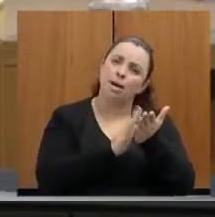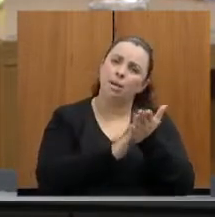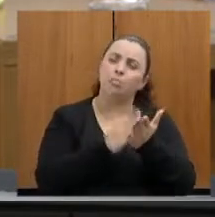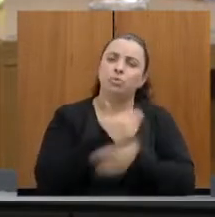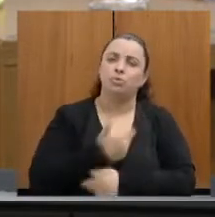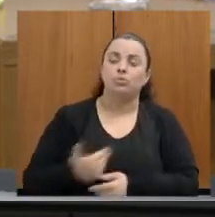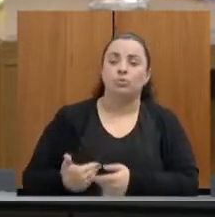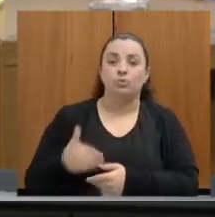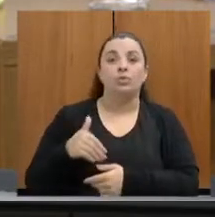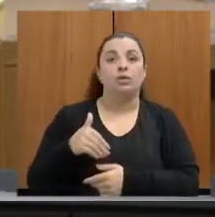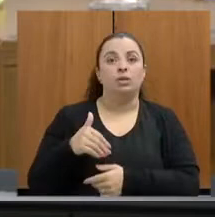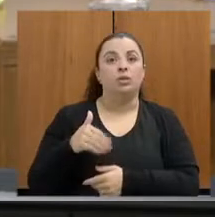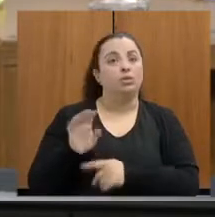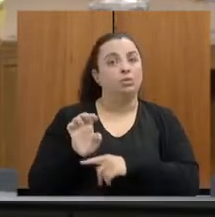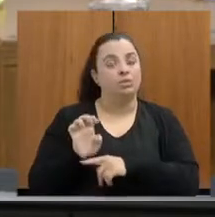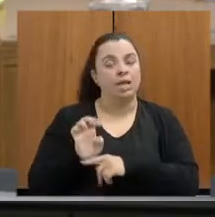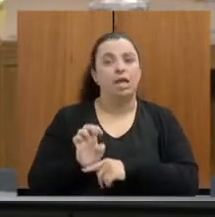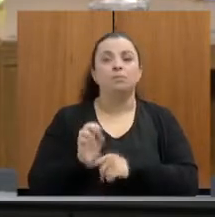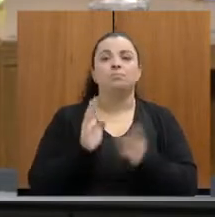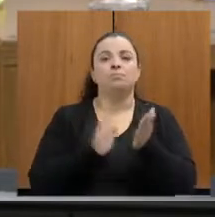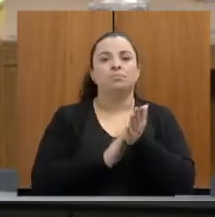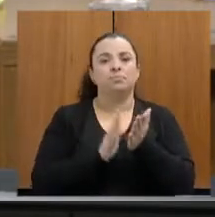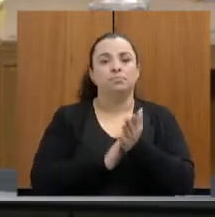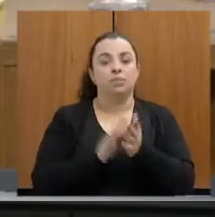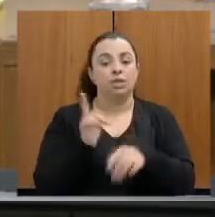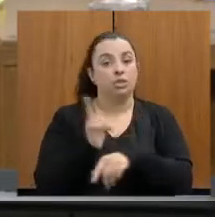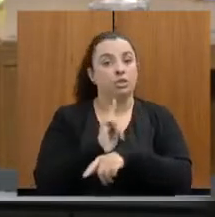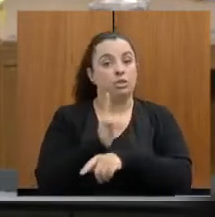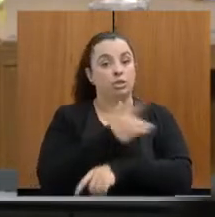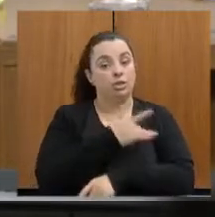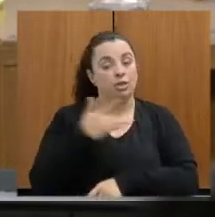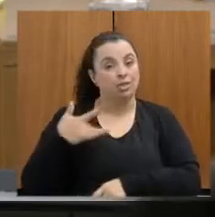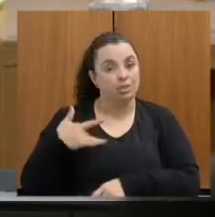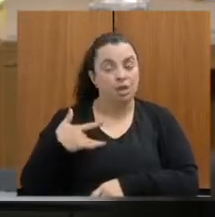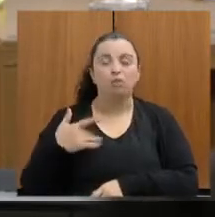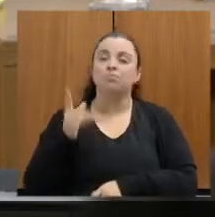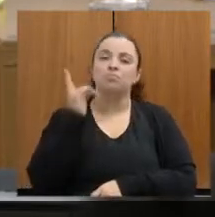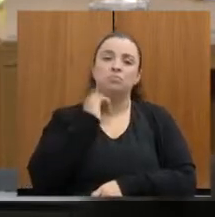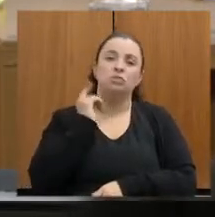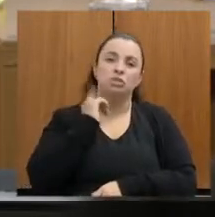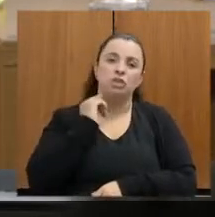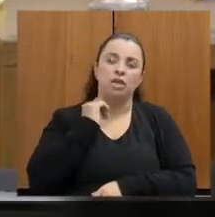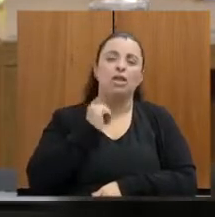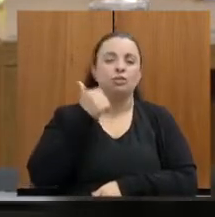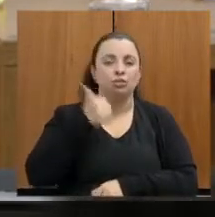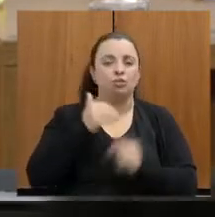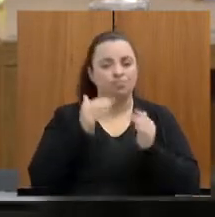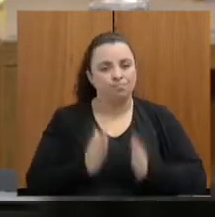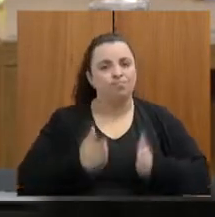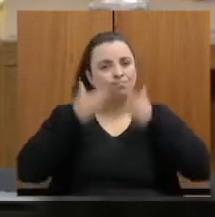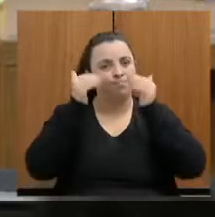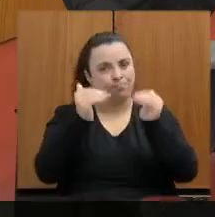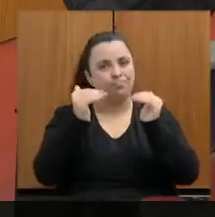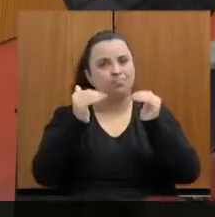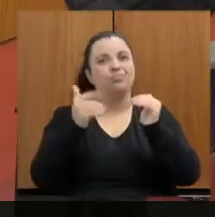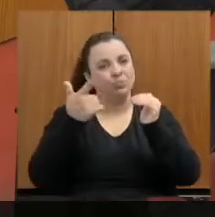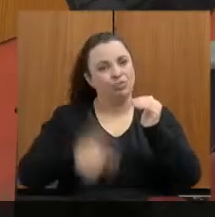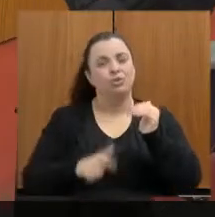parabéns a gestão da saúde pública Minas Gerais realmente está novamente nos trilhos